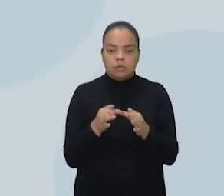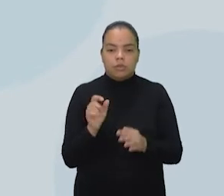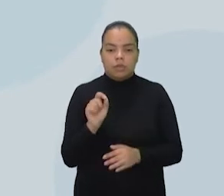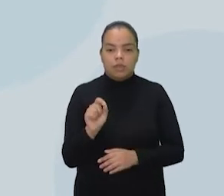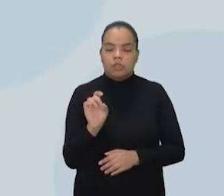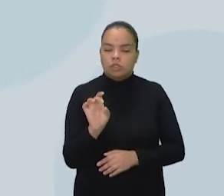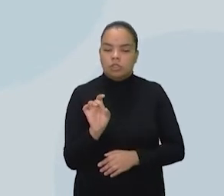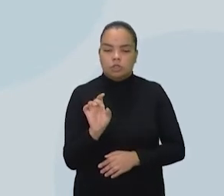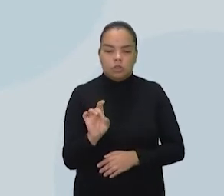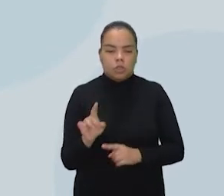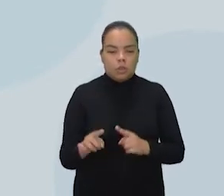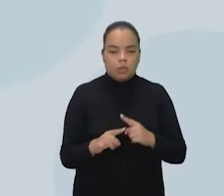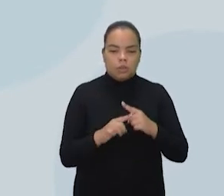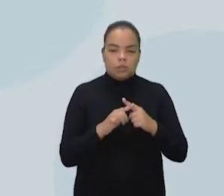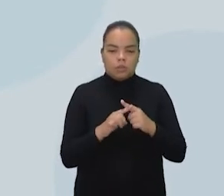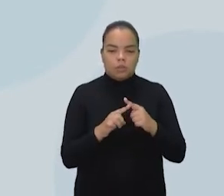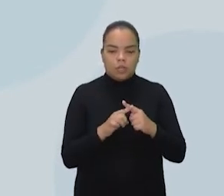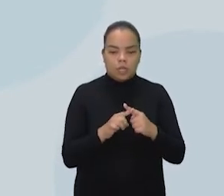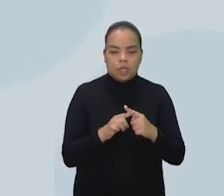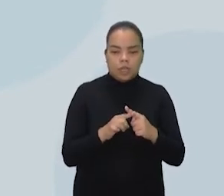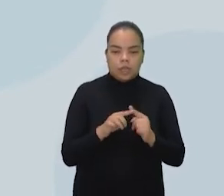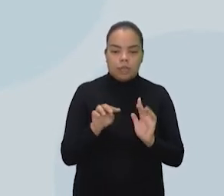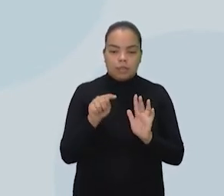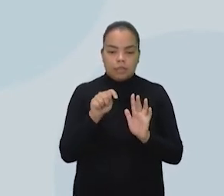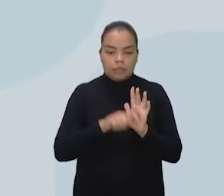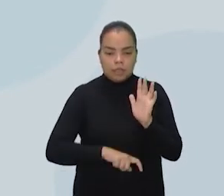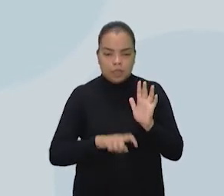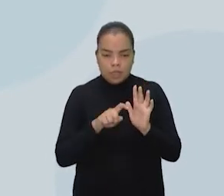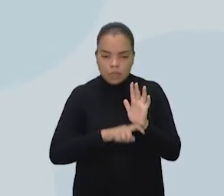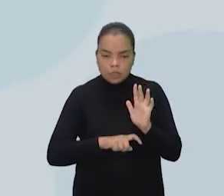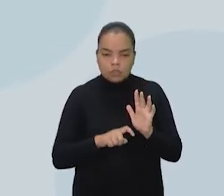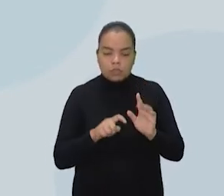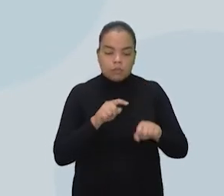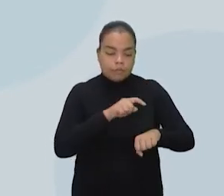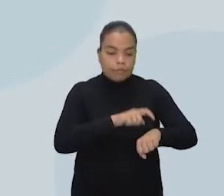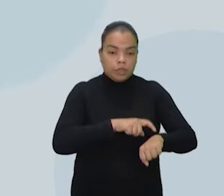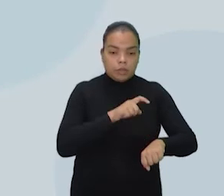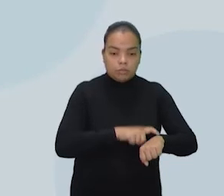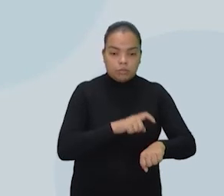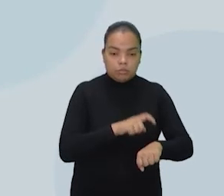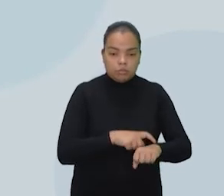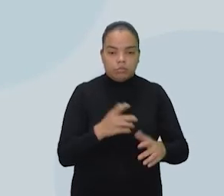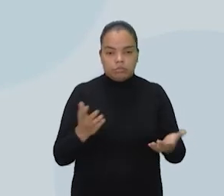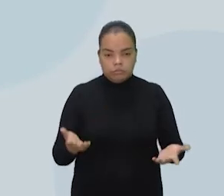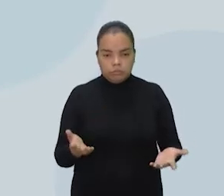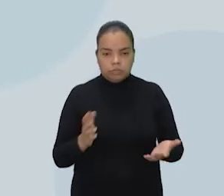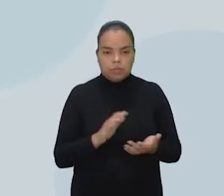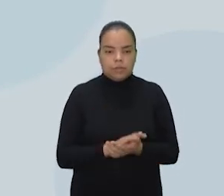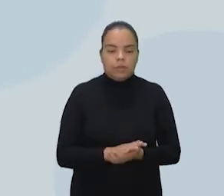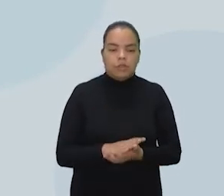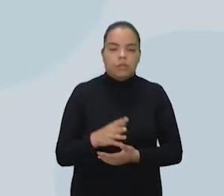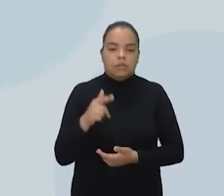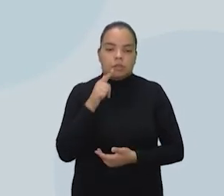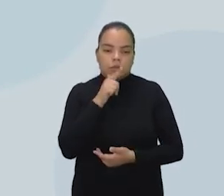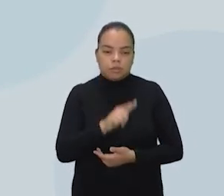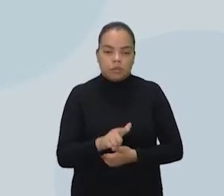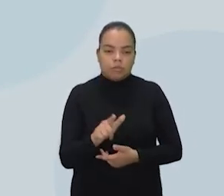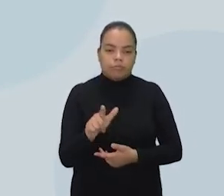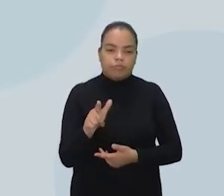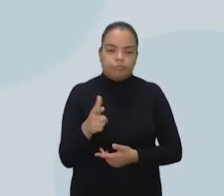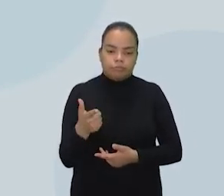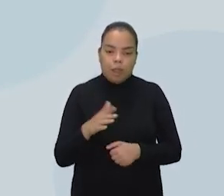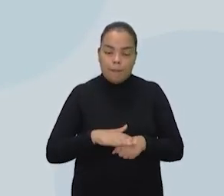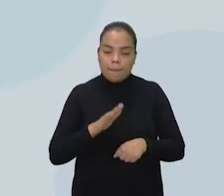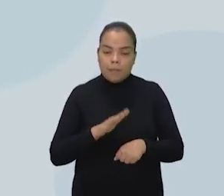você multiplicar a taxa pelo tempo. Então, se você está sofrendo um ganho, né? Um aumento de 3% por mês,